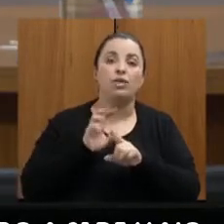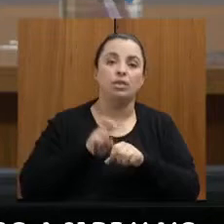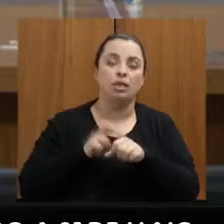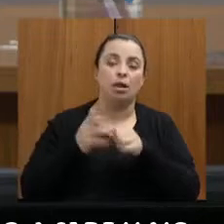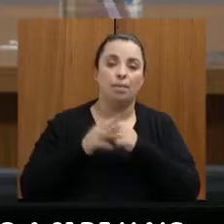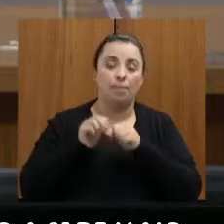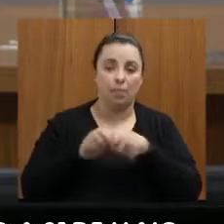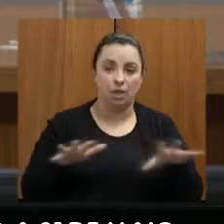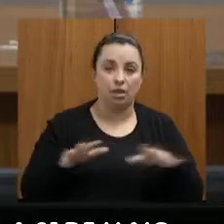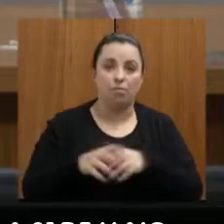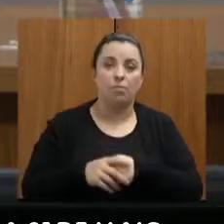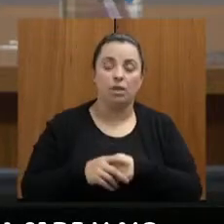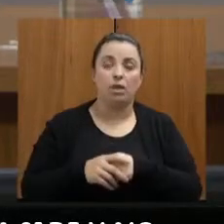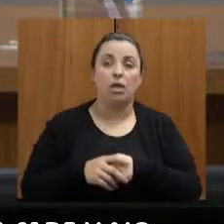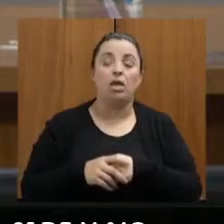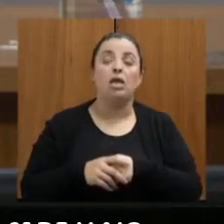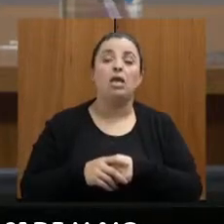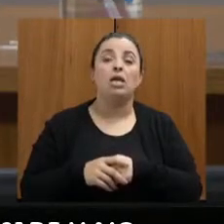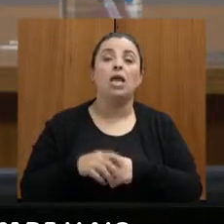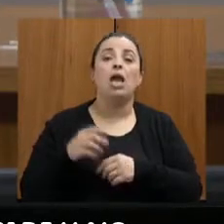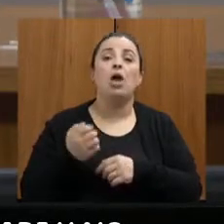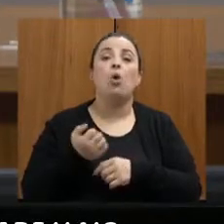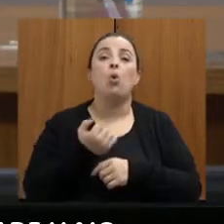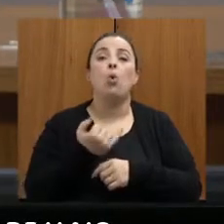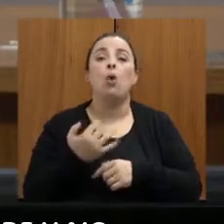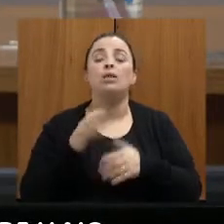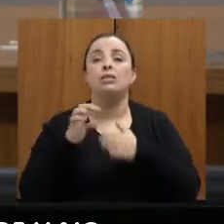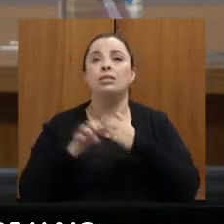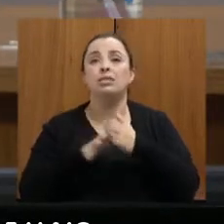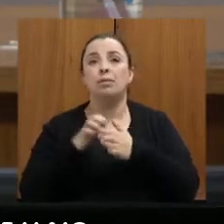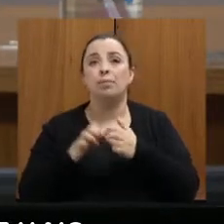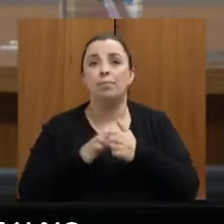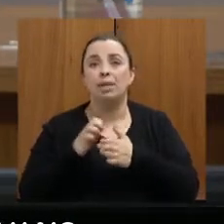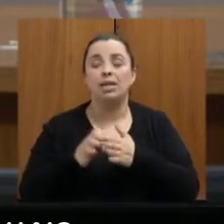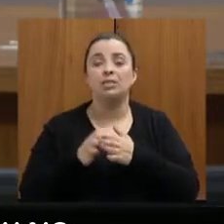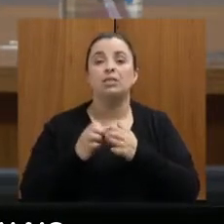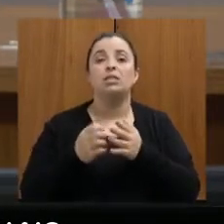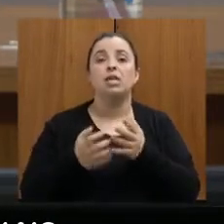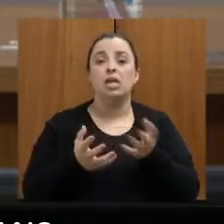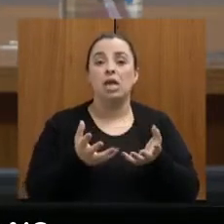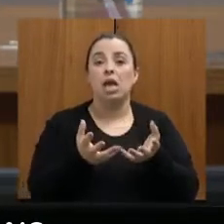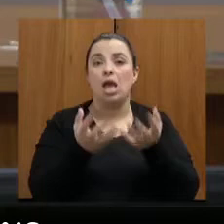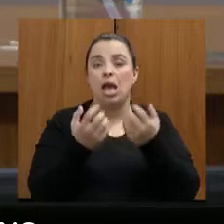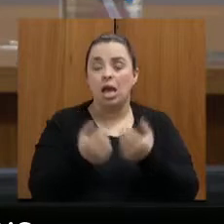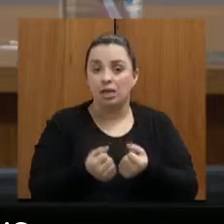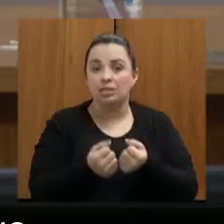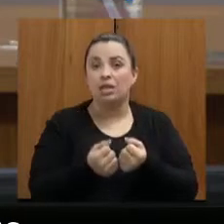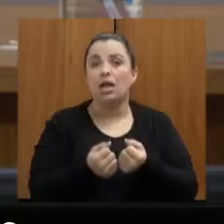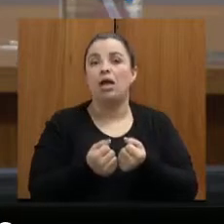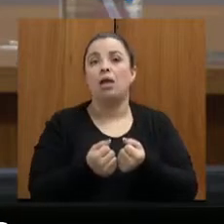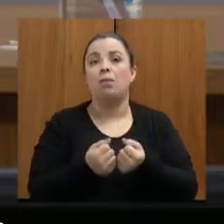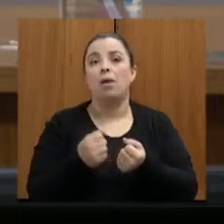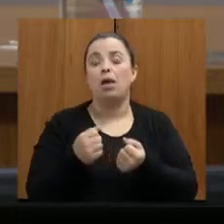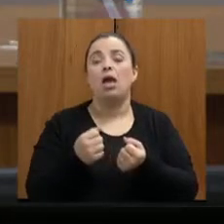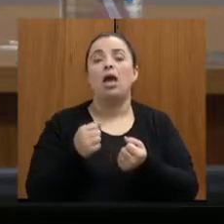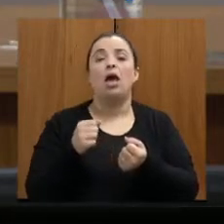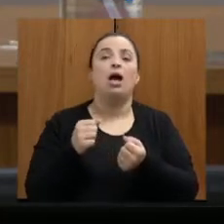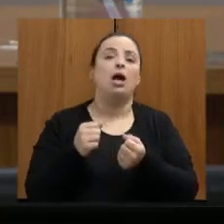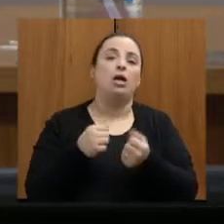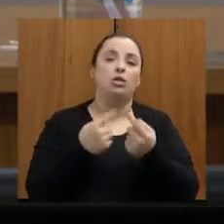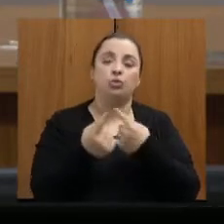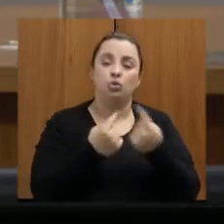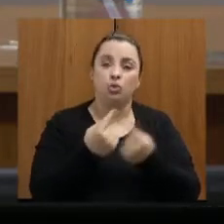número de empresas de concessões rodoviárias teve uma diminuição foi uma questão realmente